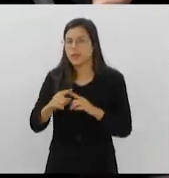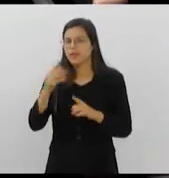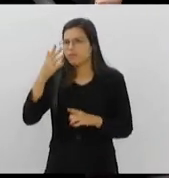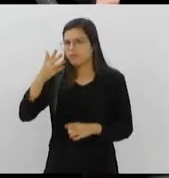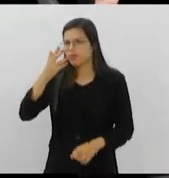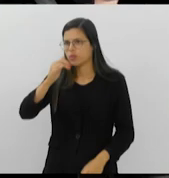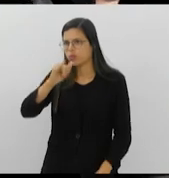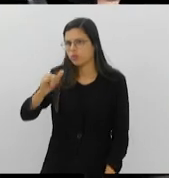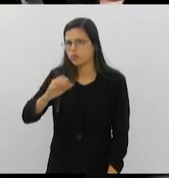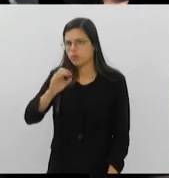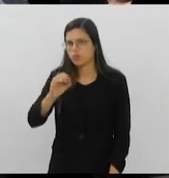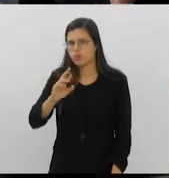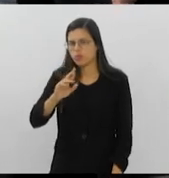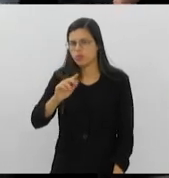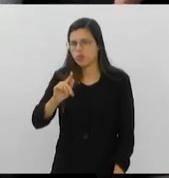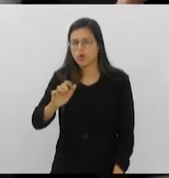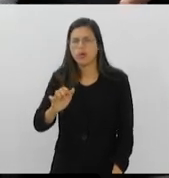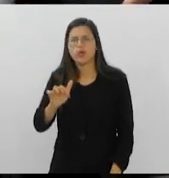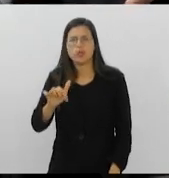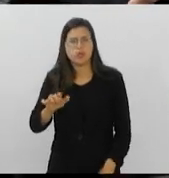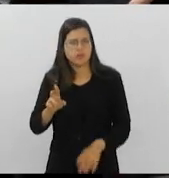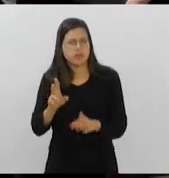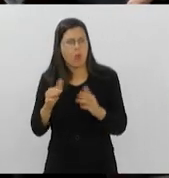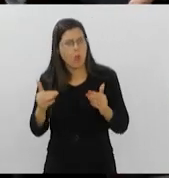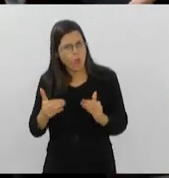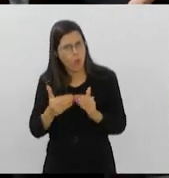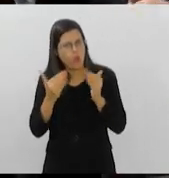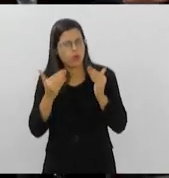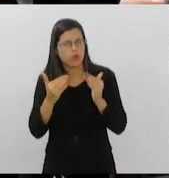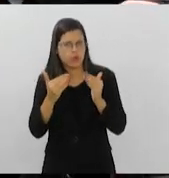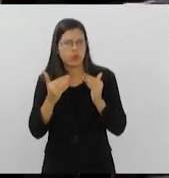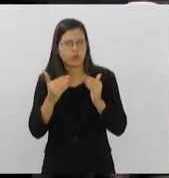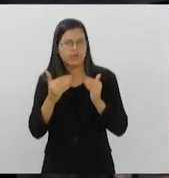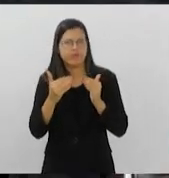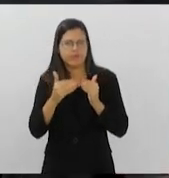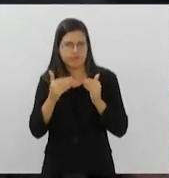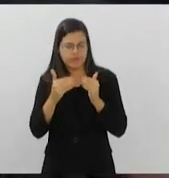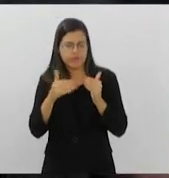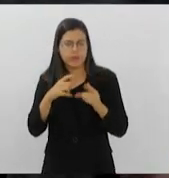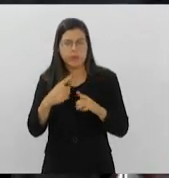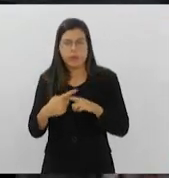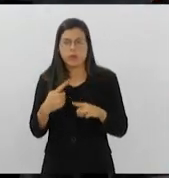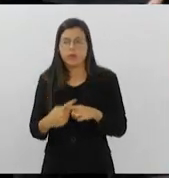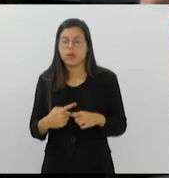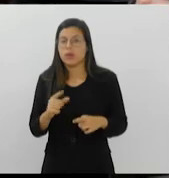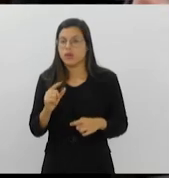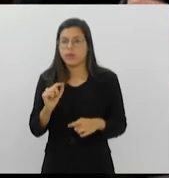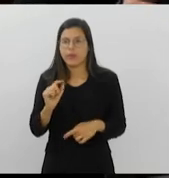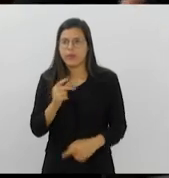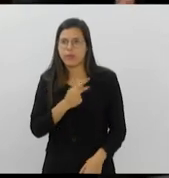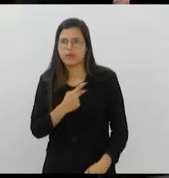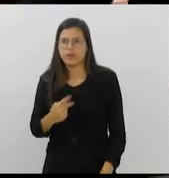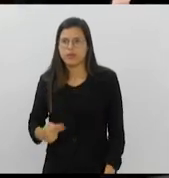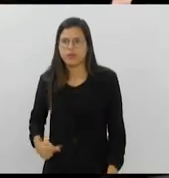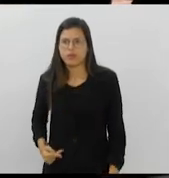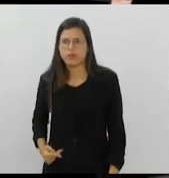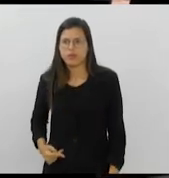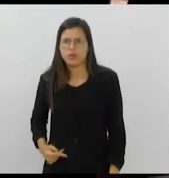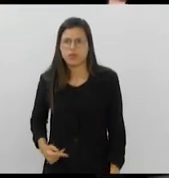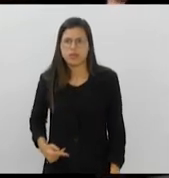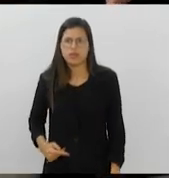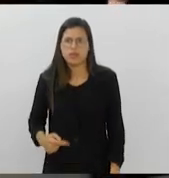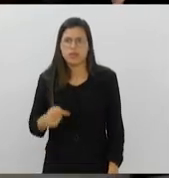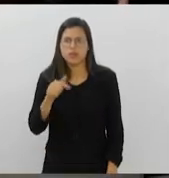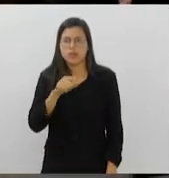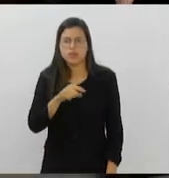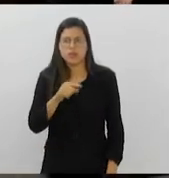eu faço delas as minhas, inclusive porque, senhor presidente, você que é o pai, né, e o patrono